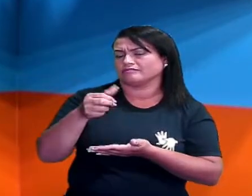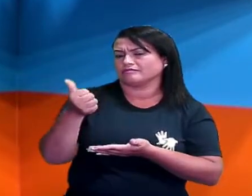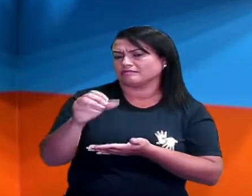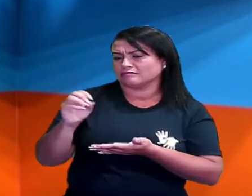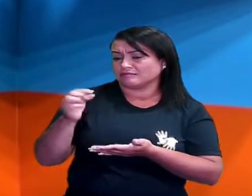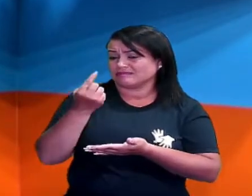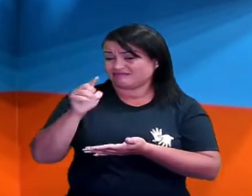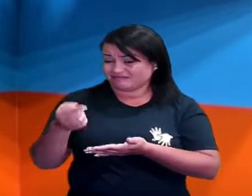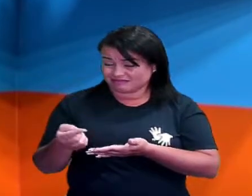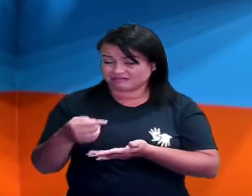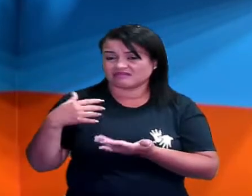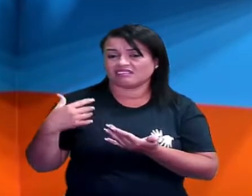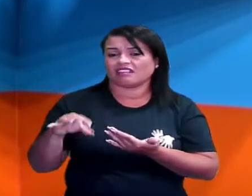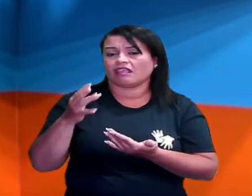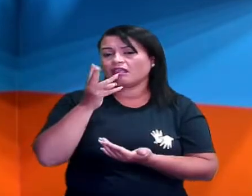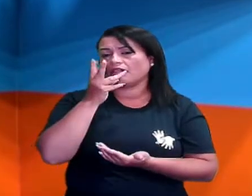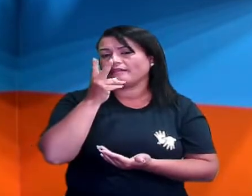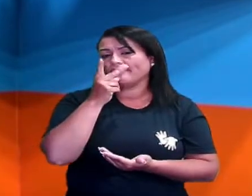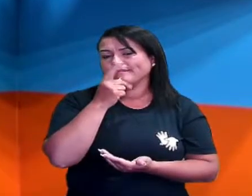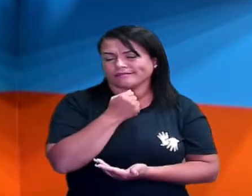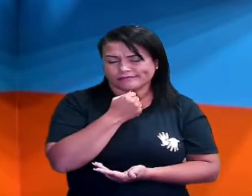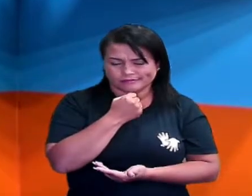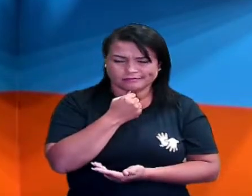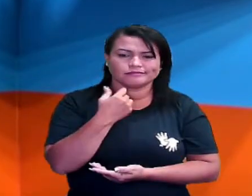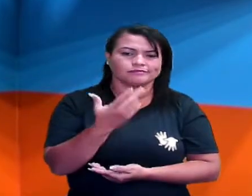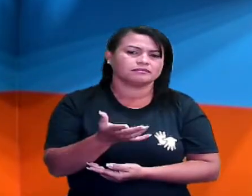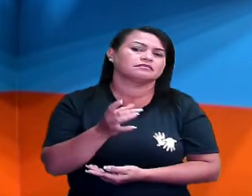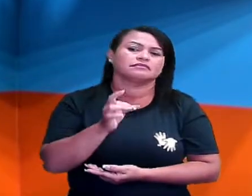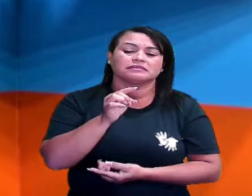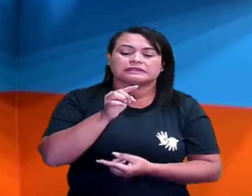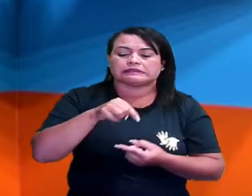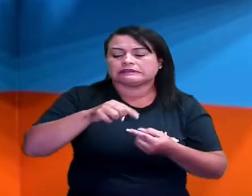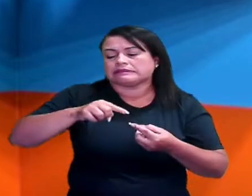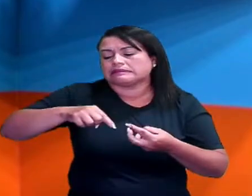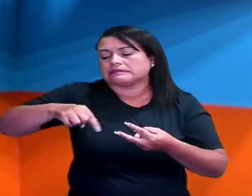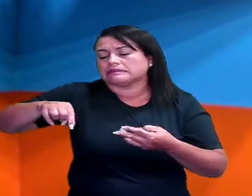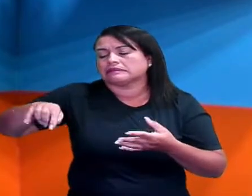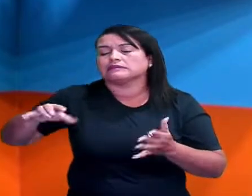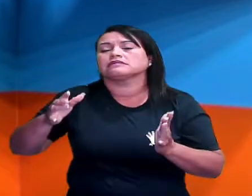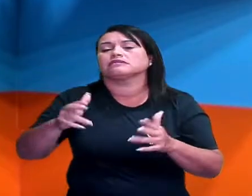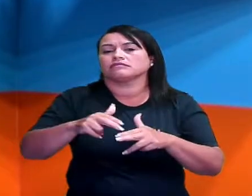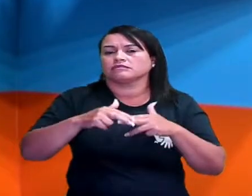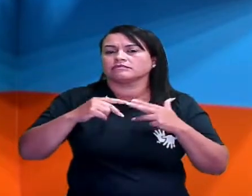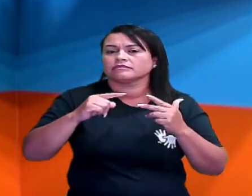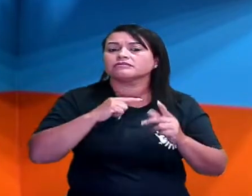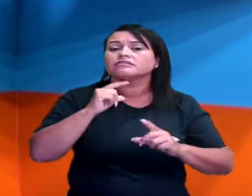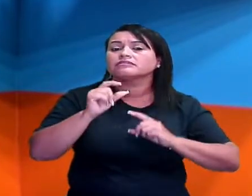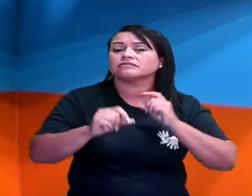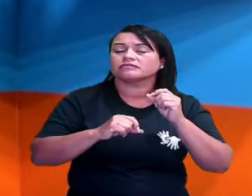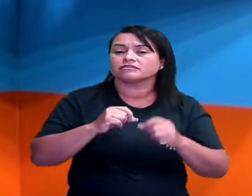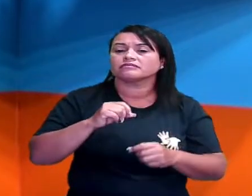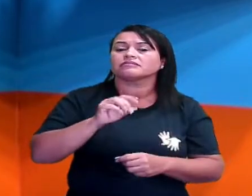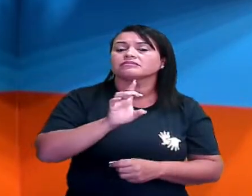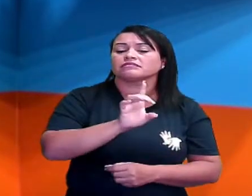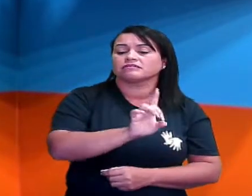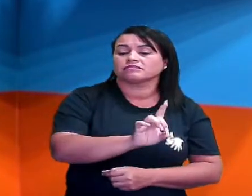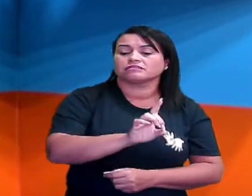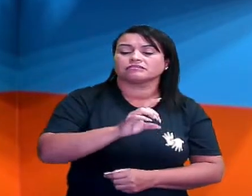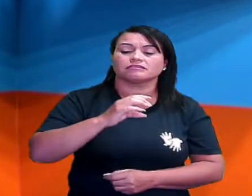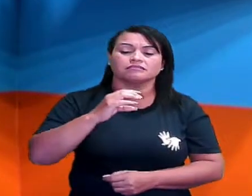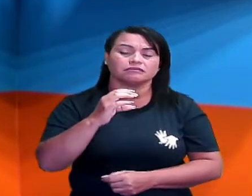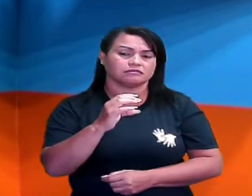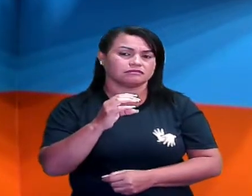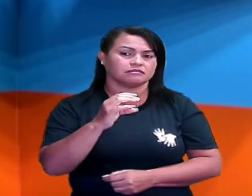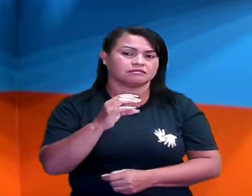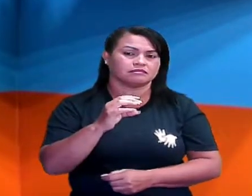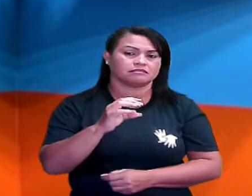100, 1000, ó, ia demorar bastante, né, fazendo as bolinhas. Então, por isso existe o quê? A dezena, centena